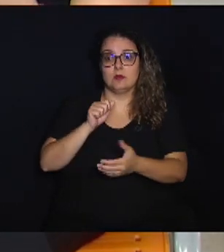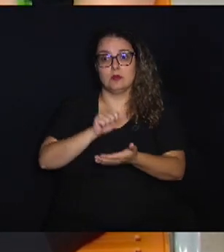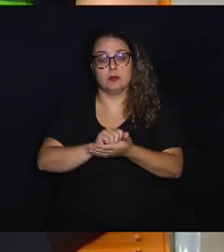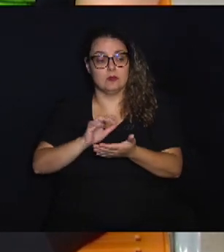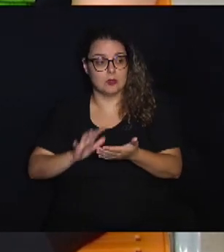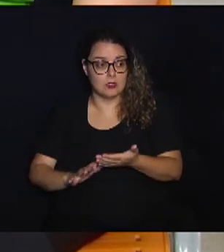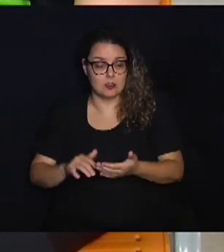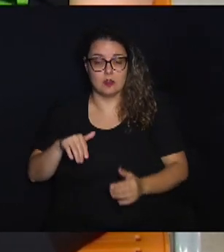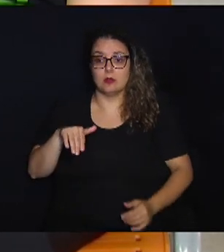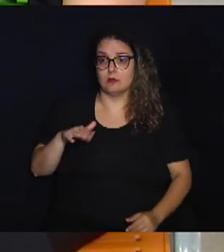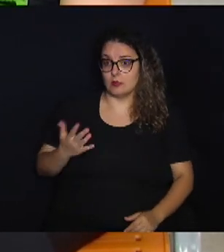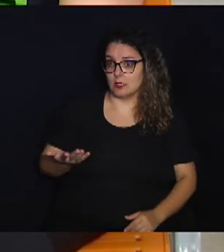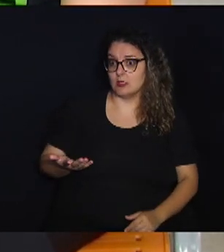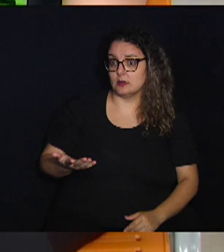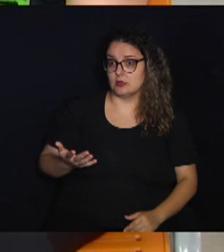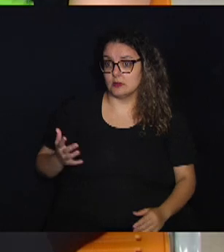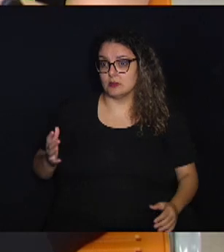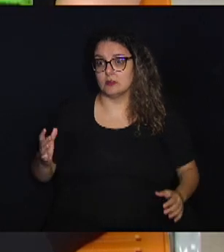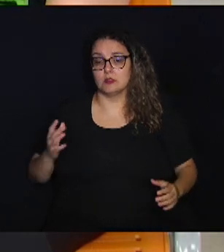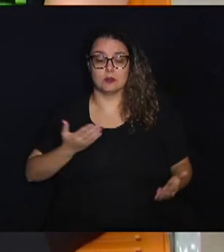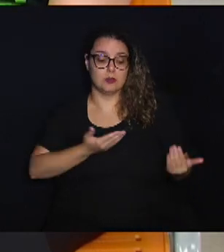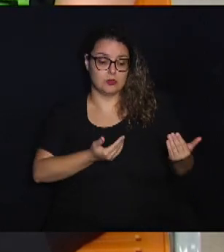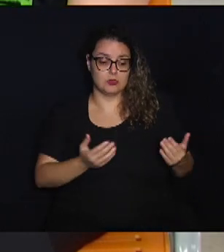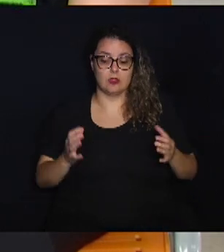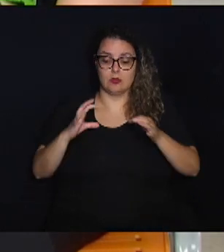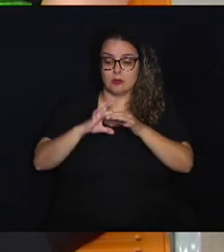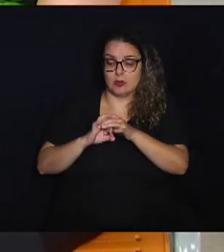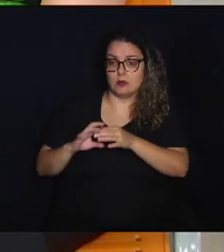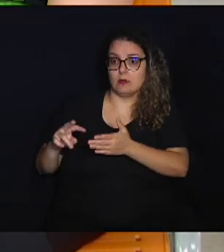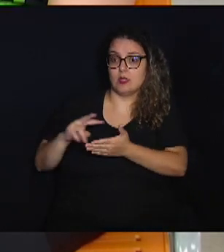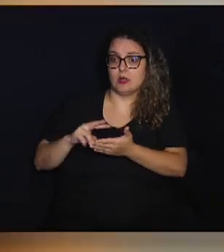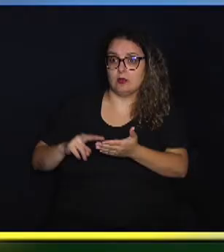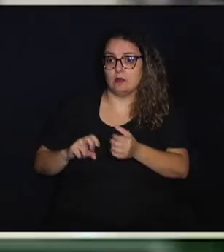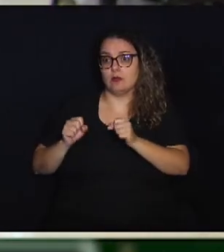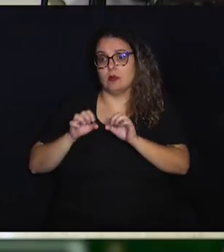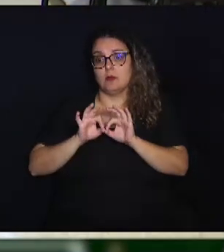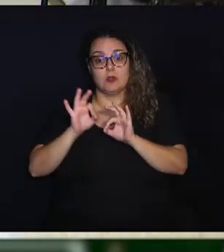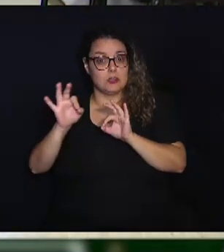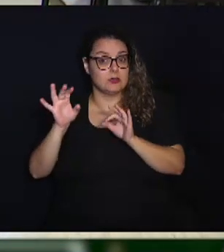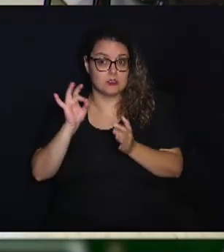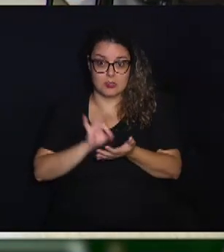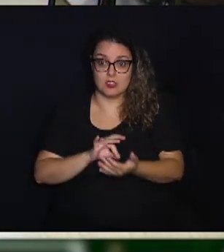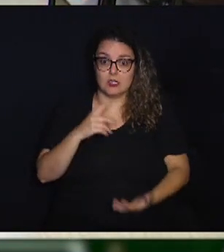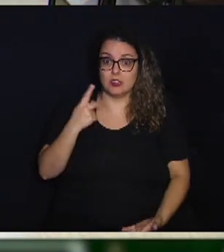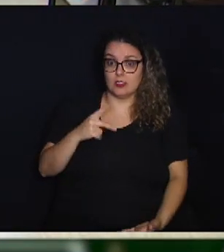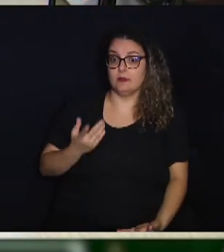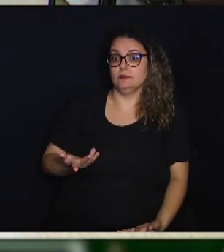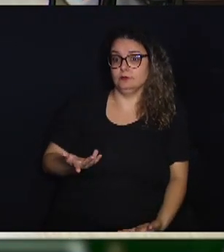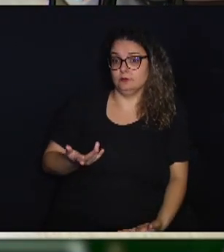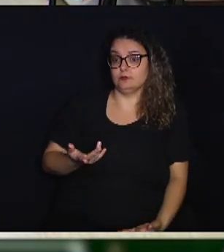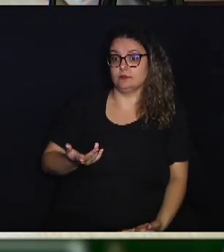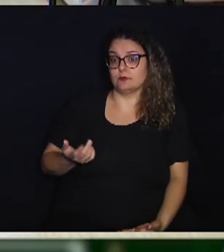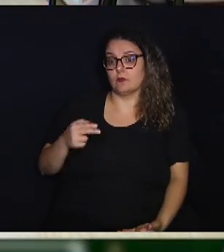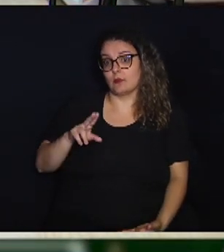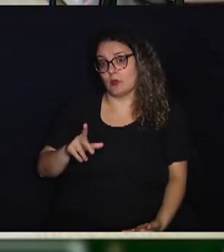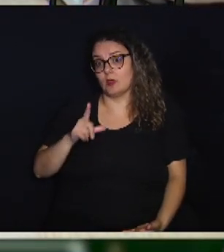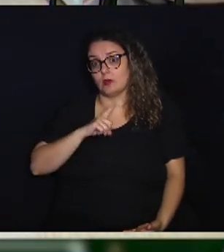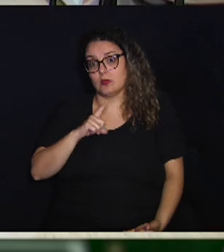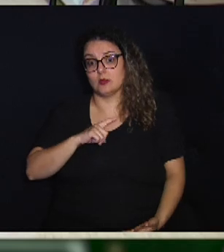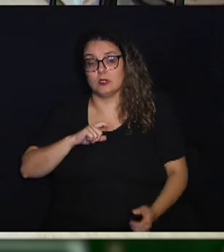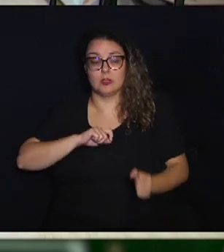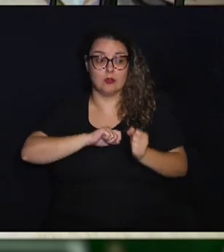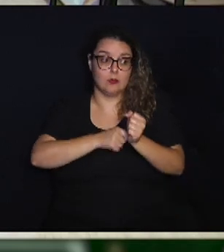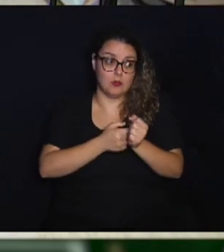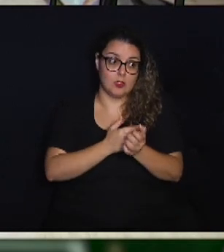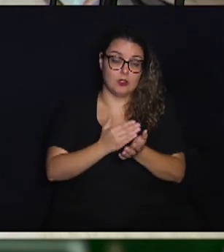extras, atividades que conectam o jovem com essa leitura que pode ser distante da realidade dele, ou para a qual ele tem um bloqueio